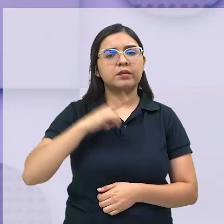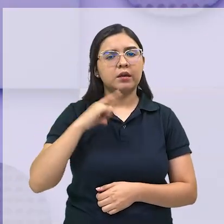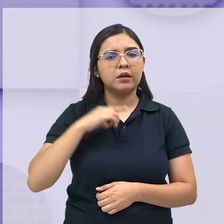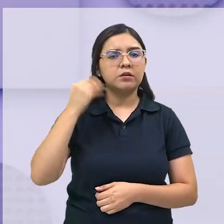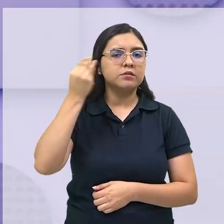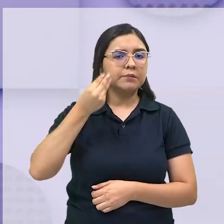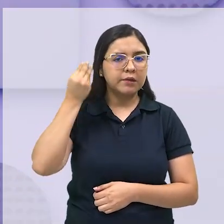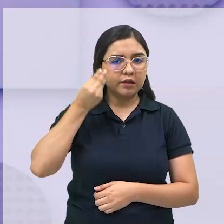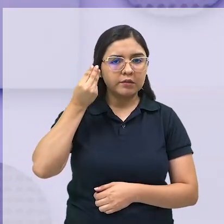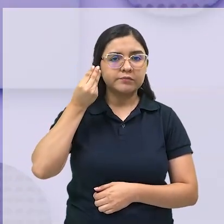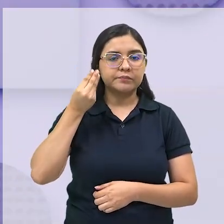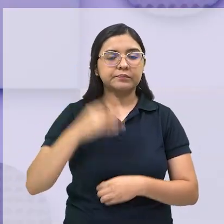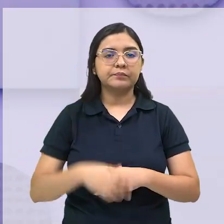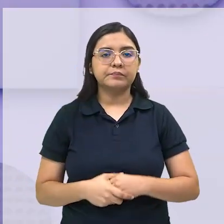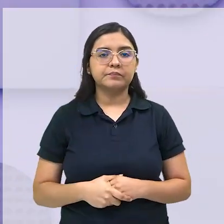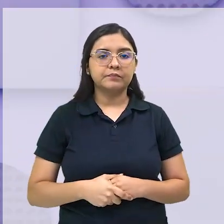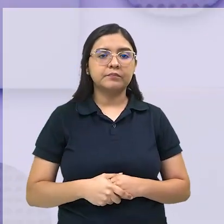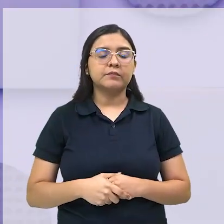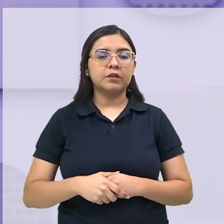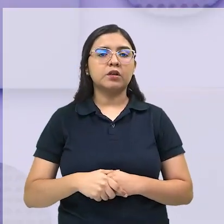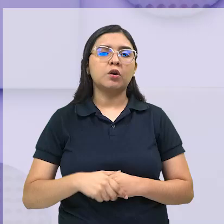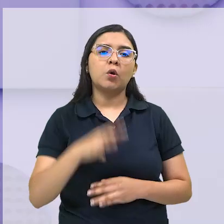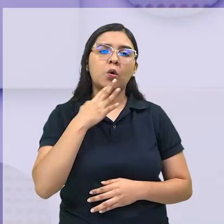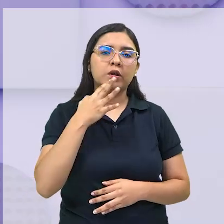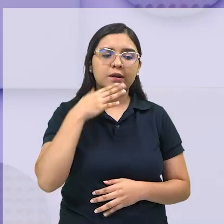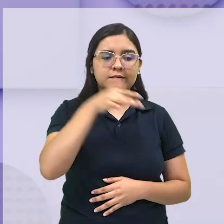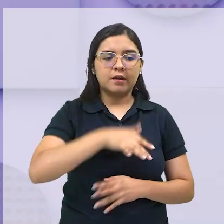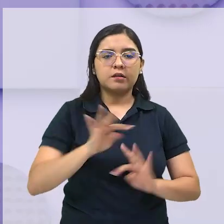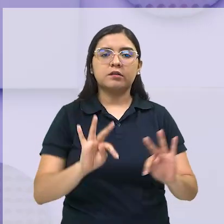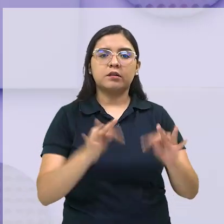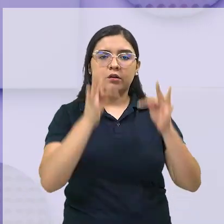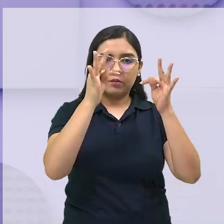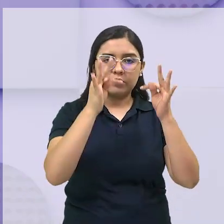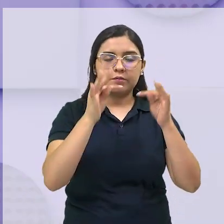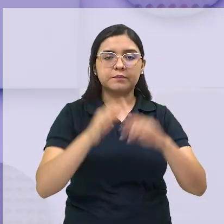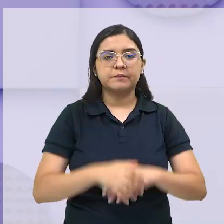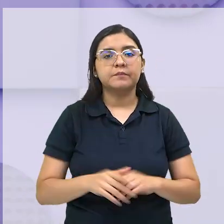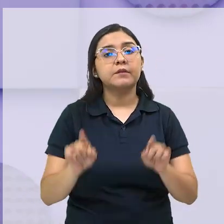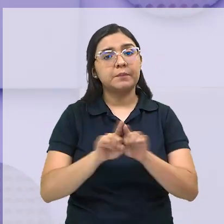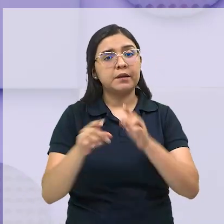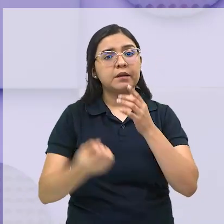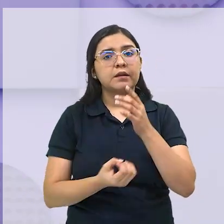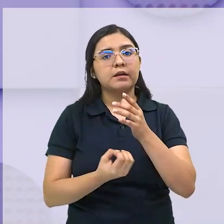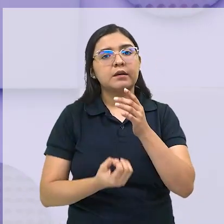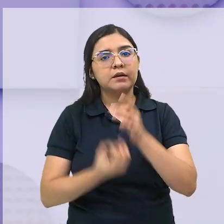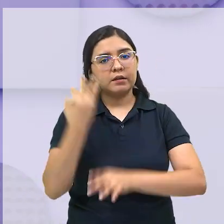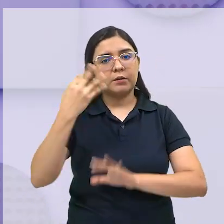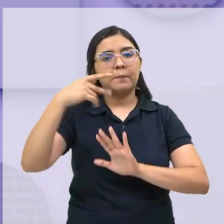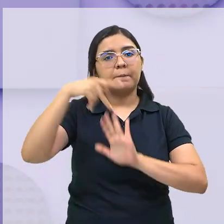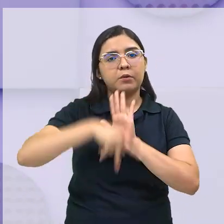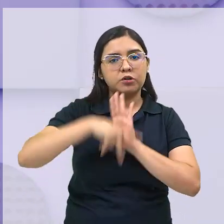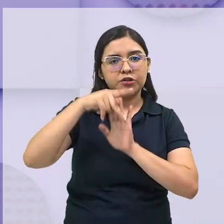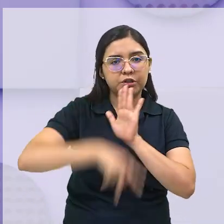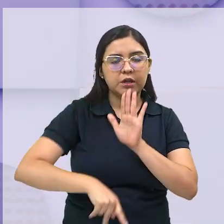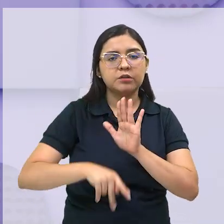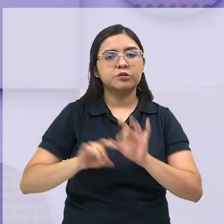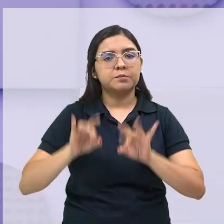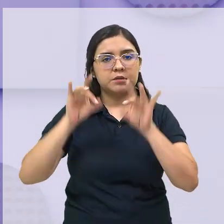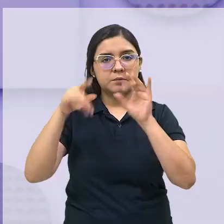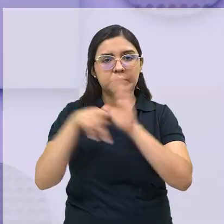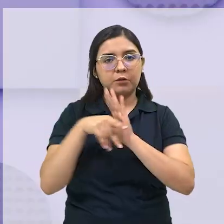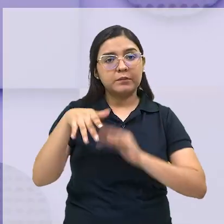vivencia esse relacionamento com as tecnologias, inclusive é criador, né, na área, é especialista da